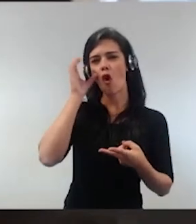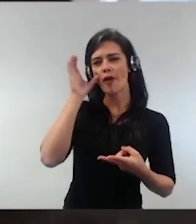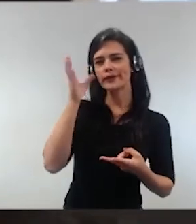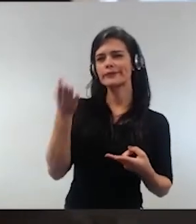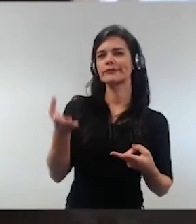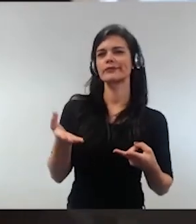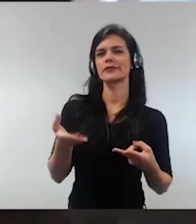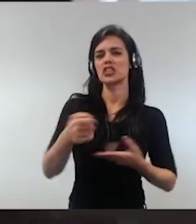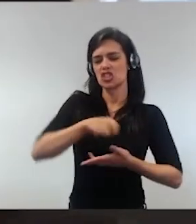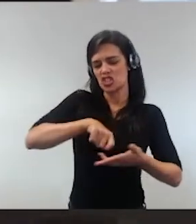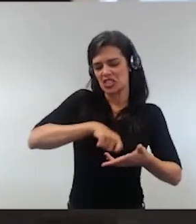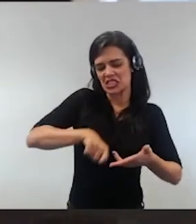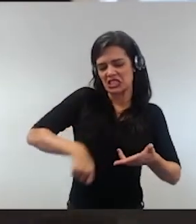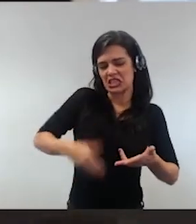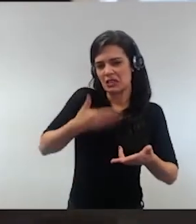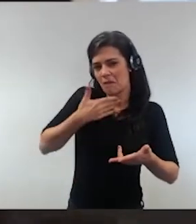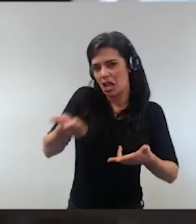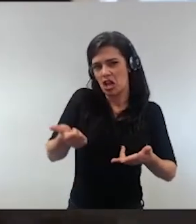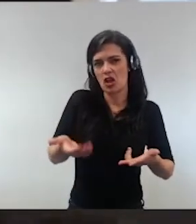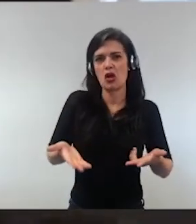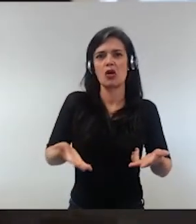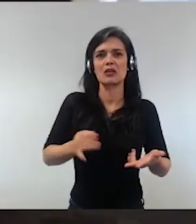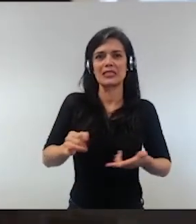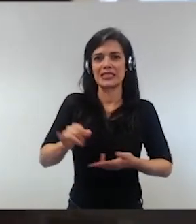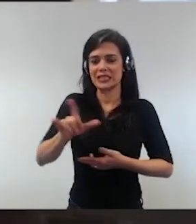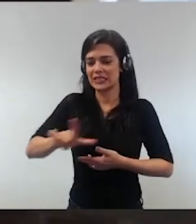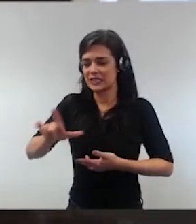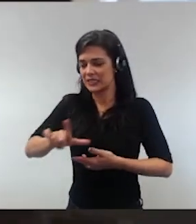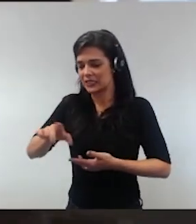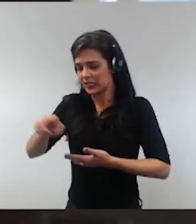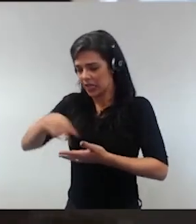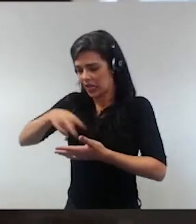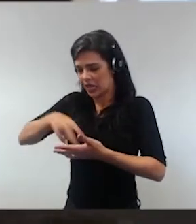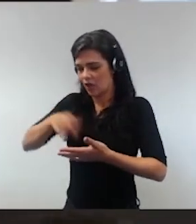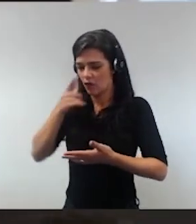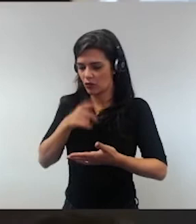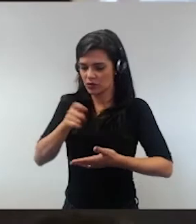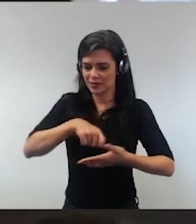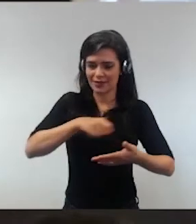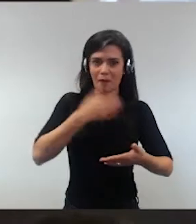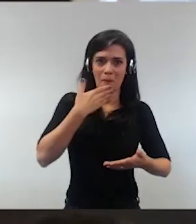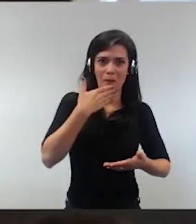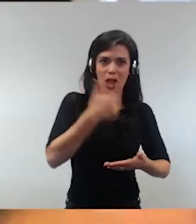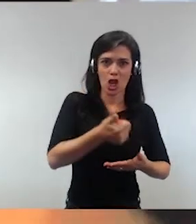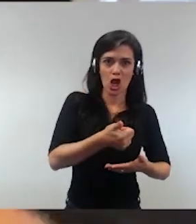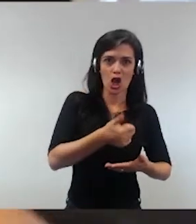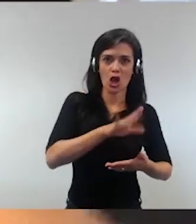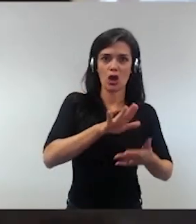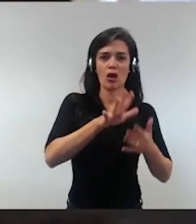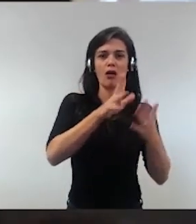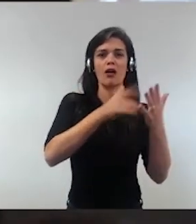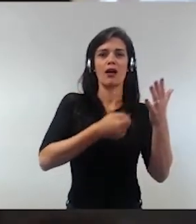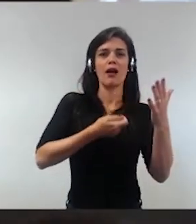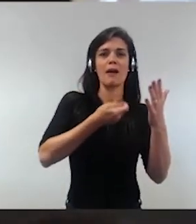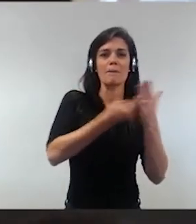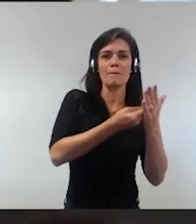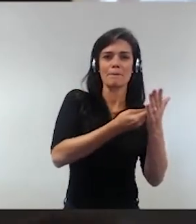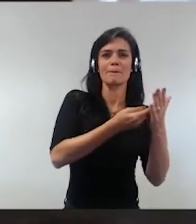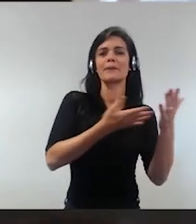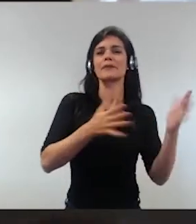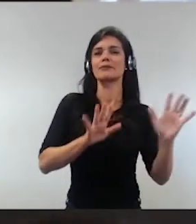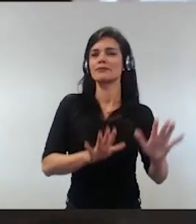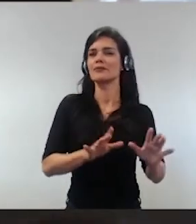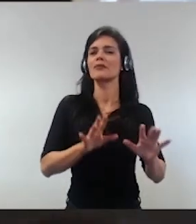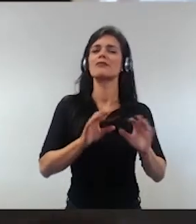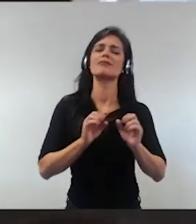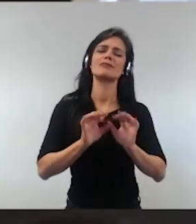sobre, né, como escrever melhor, então será que se eu ler literatura eu vou escrever melhor, petição? Mas é algo, isso lógico que é um efeito prático e